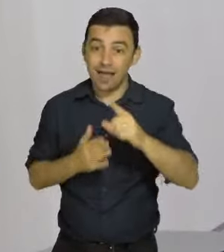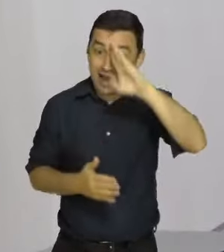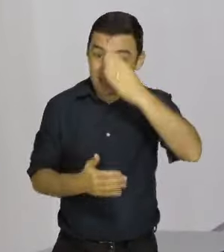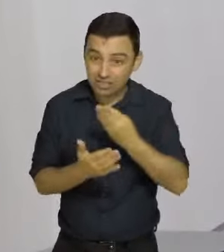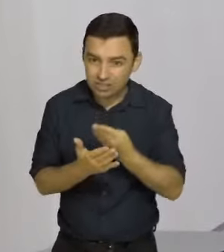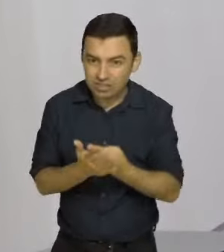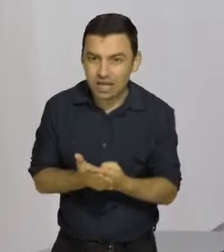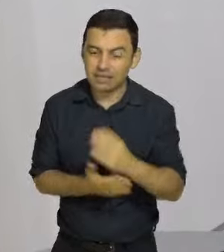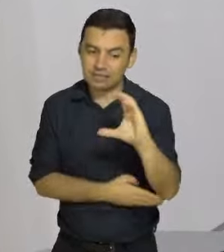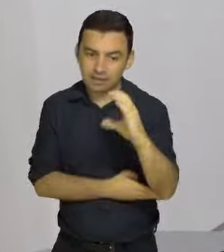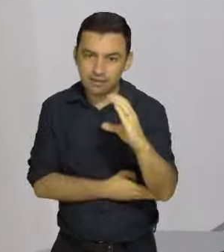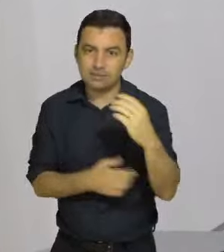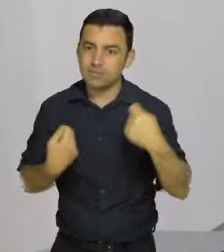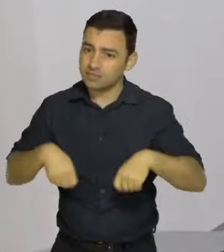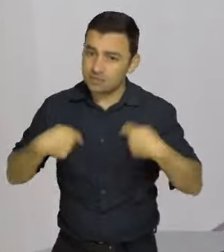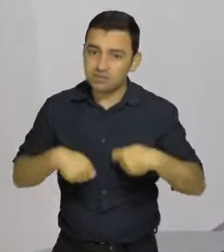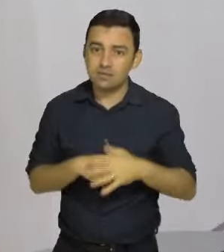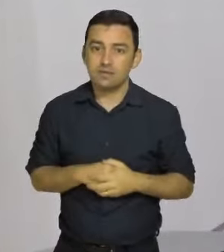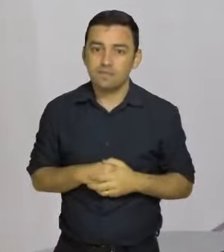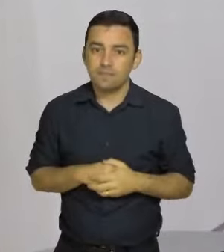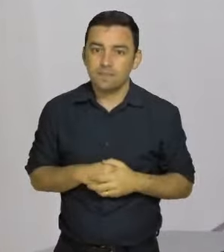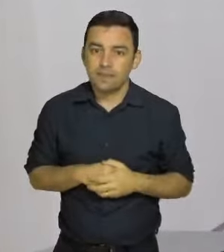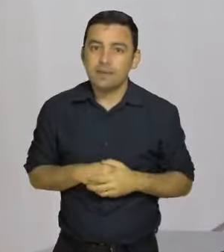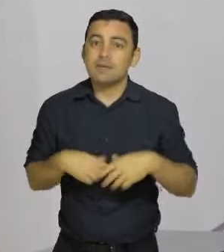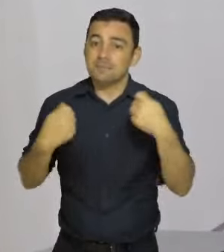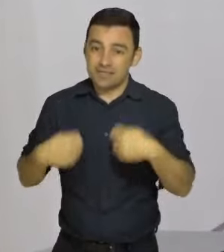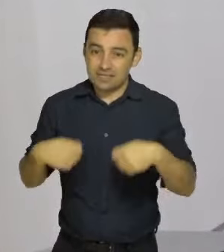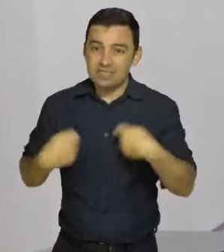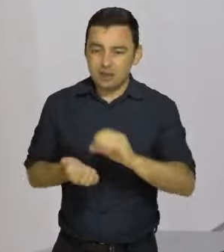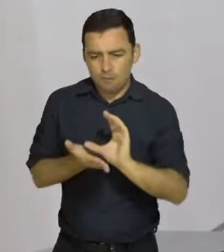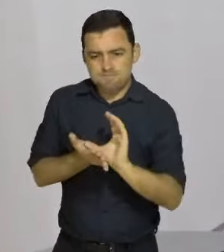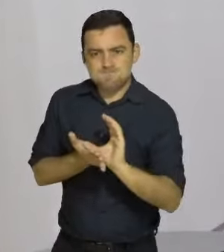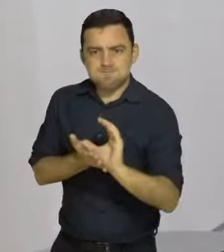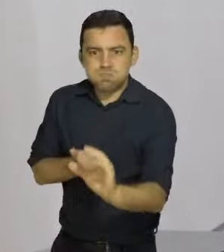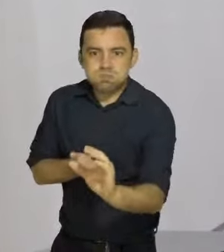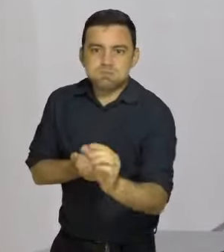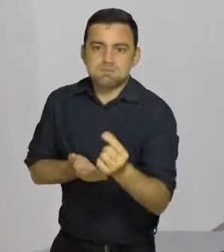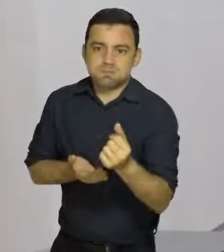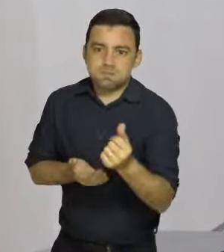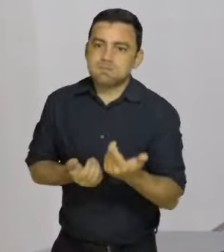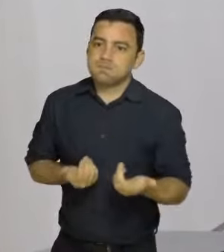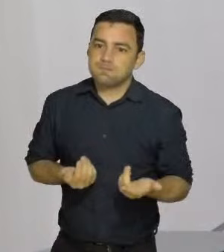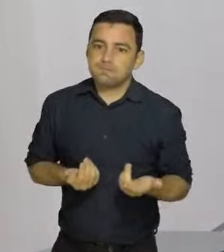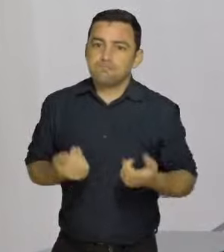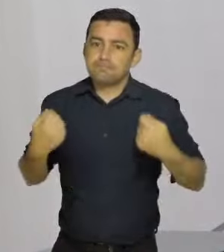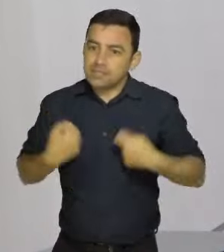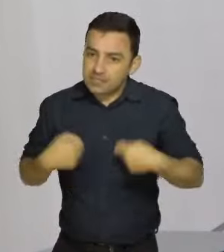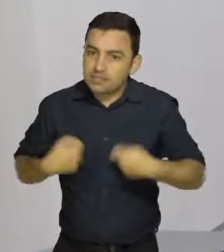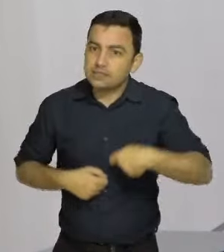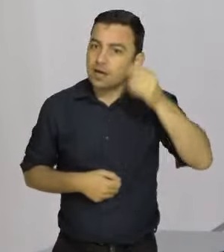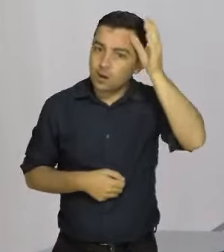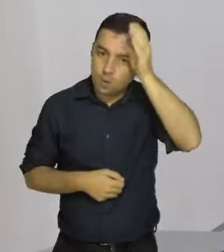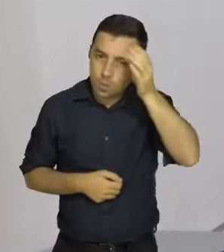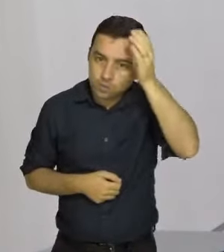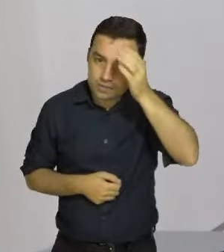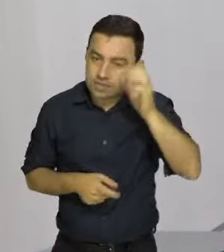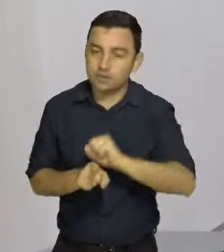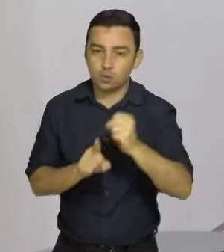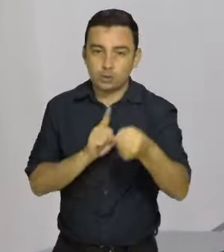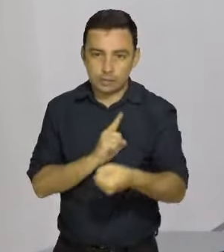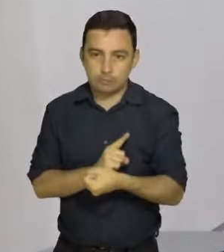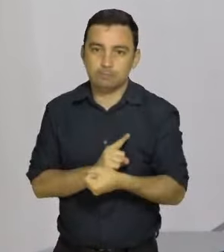acreditar na ciência, tem que ter investimento, tem que ter consciência